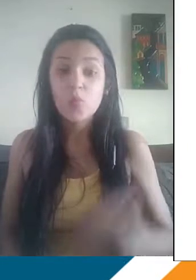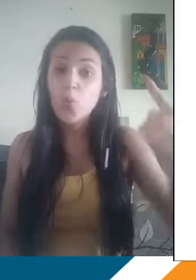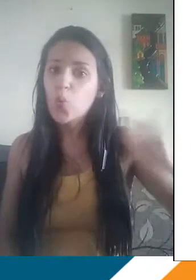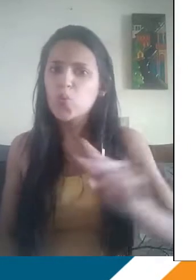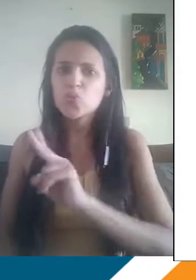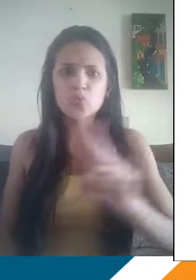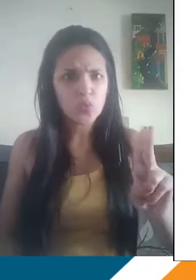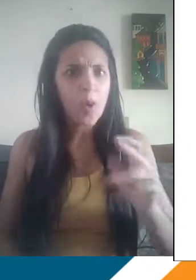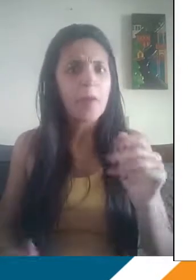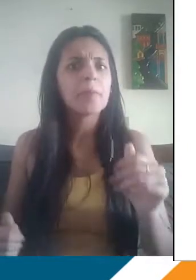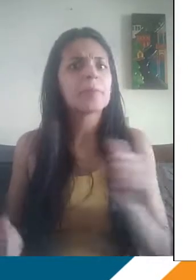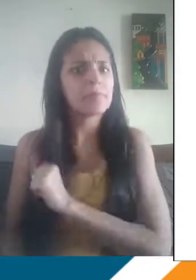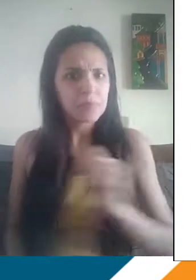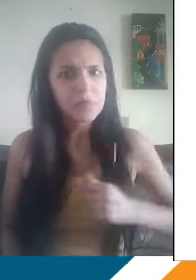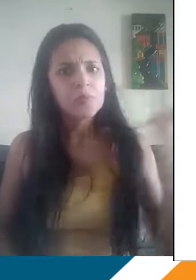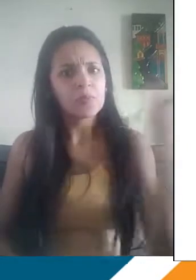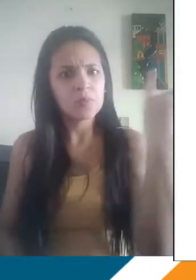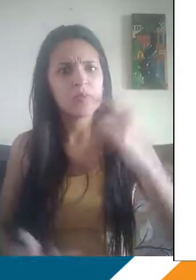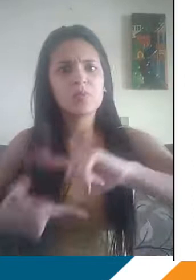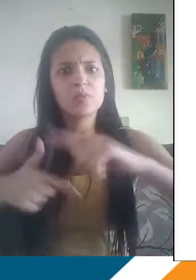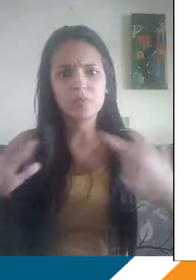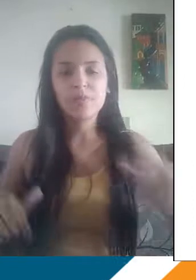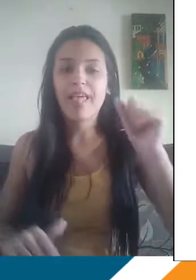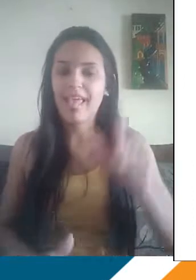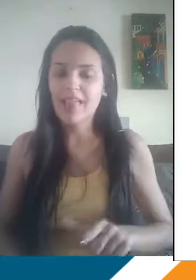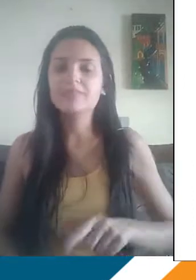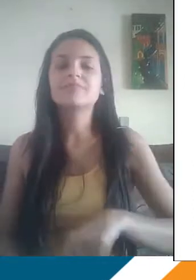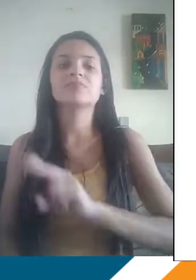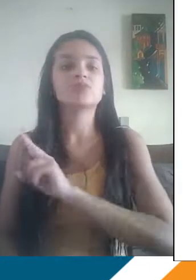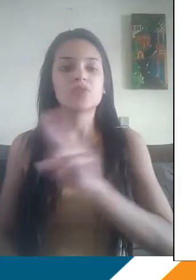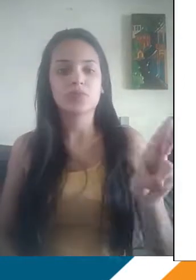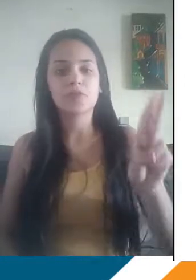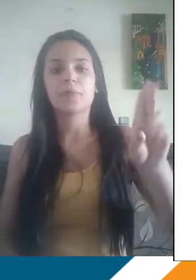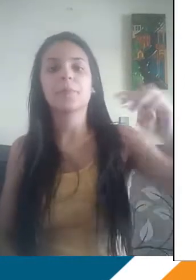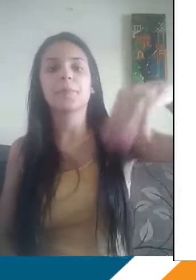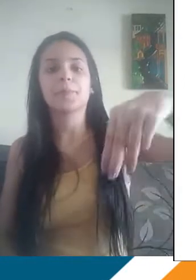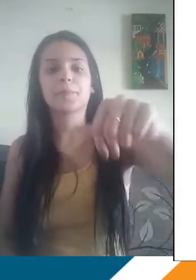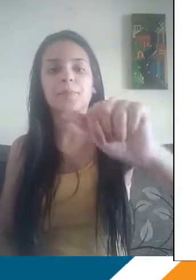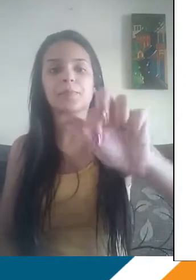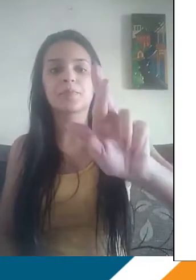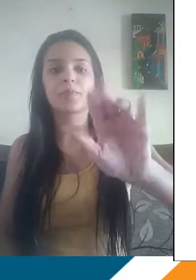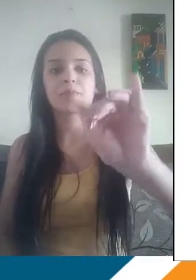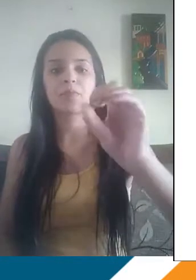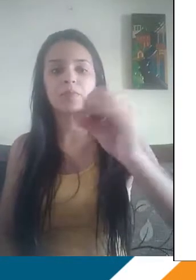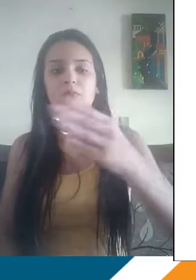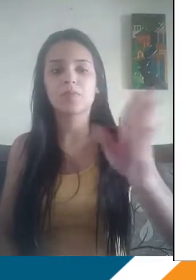nome fundamental do modernismo é Mário de Andrade, autor esse que produziu uma obra